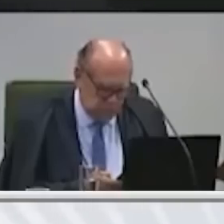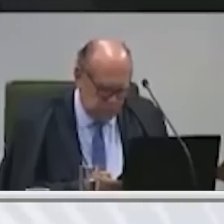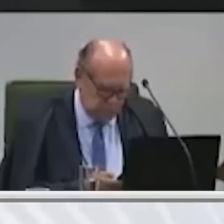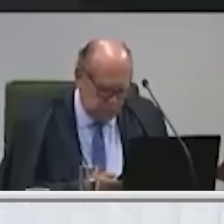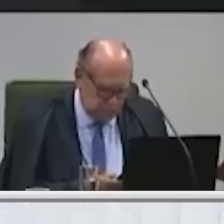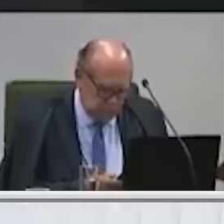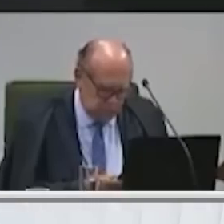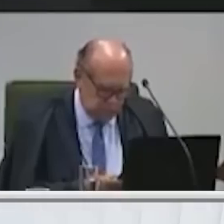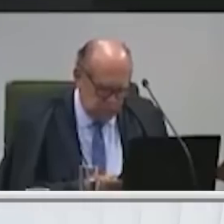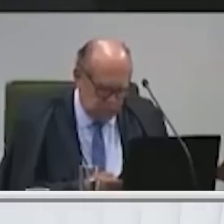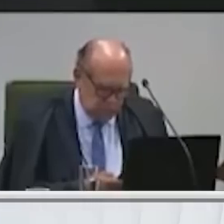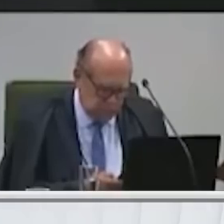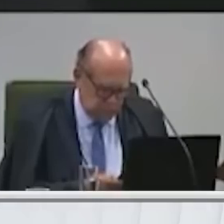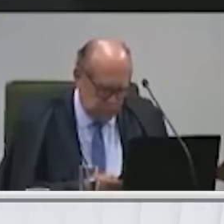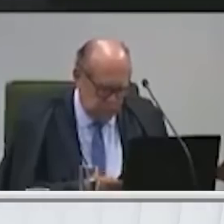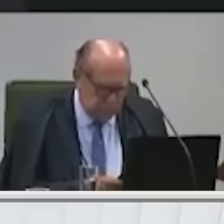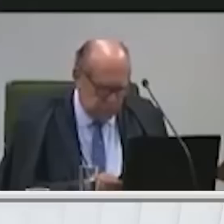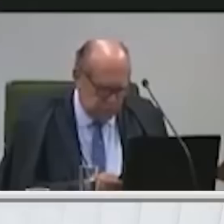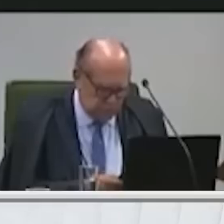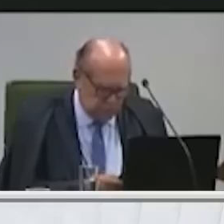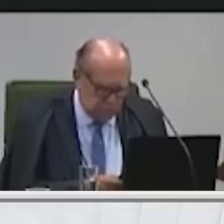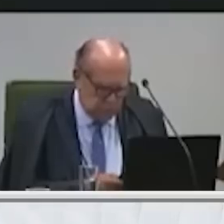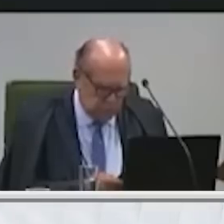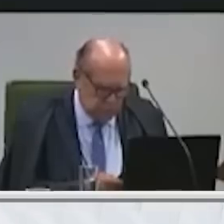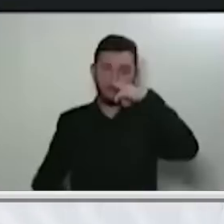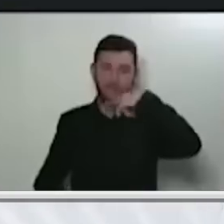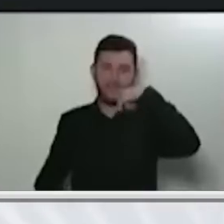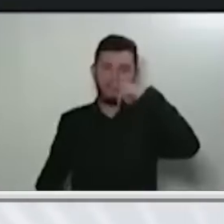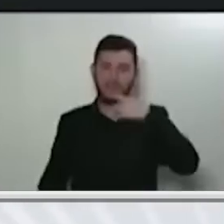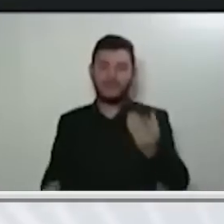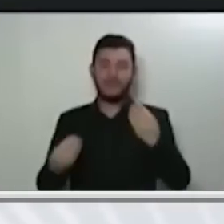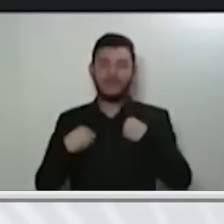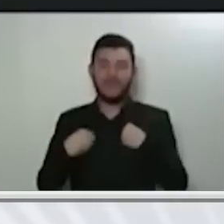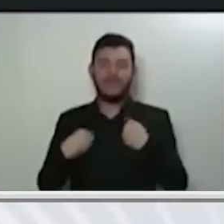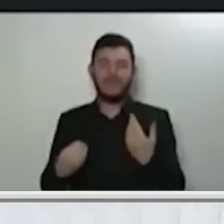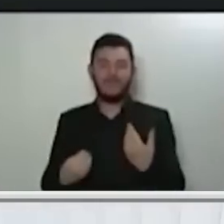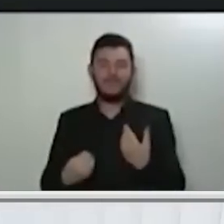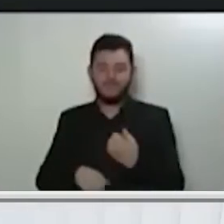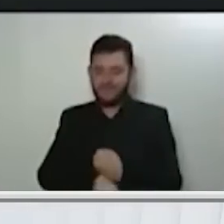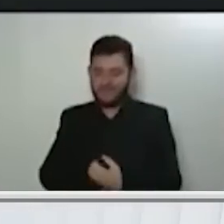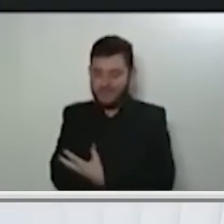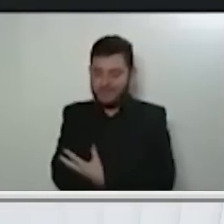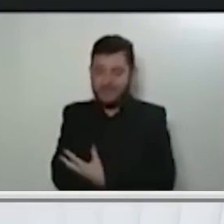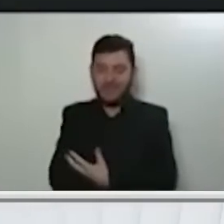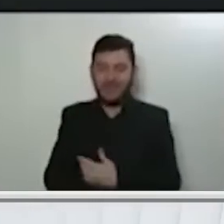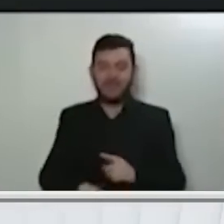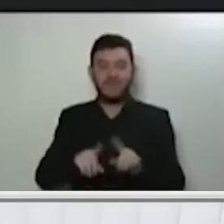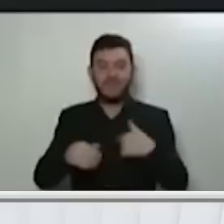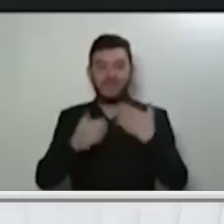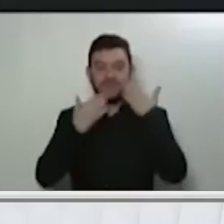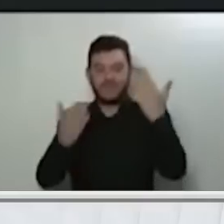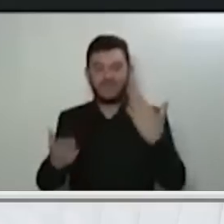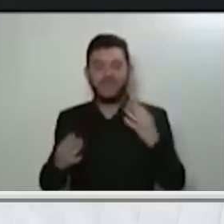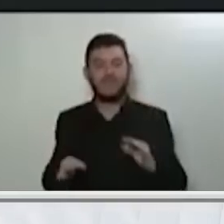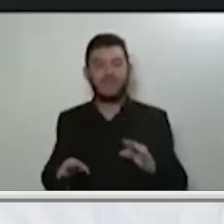imediato, teria 10 dias após ser notificado, mas como quem não deve não teme, eu quero deixar tudo muito